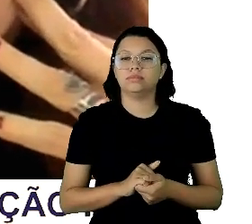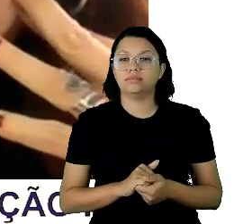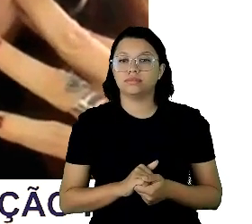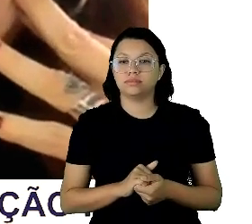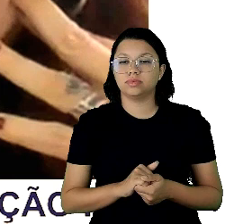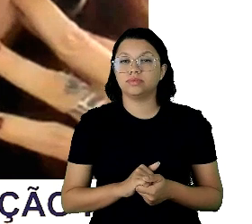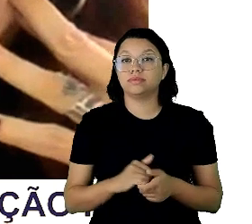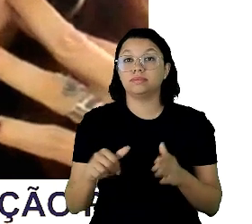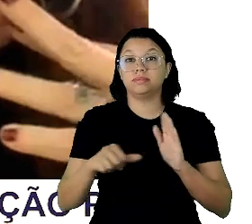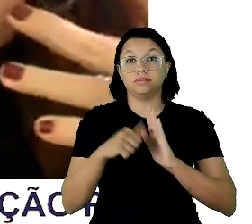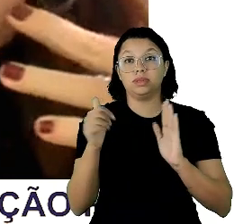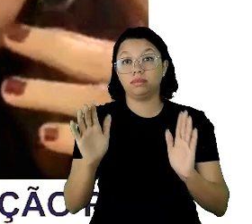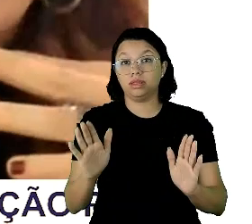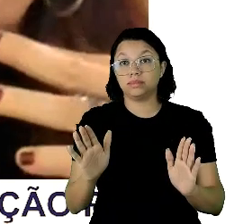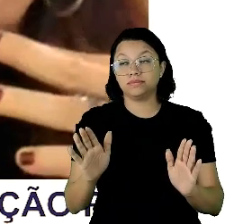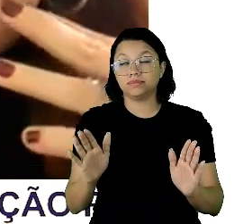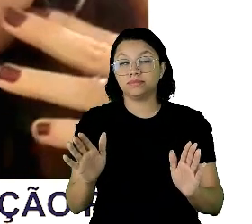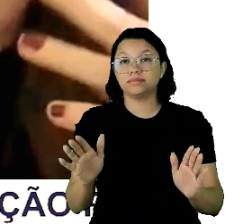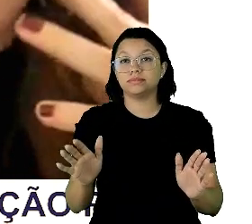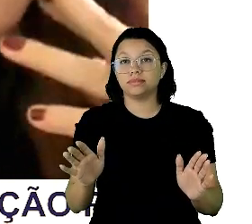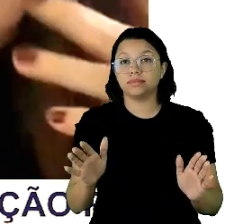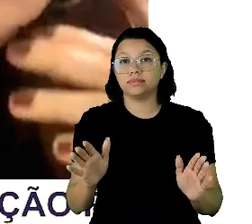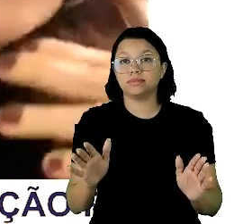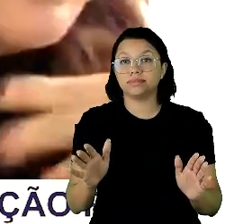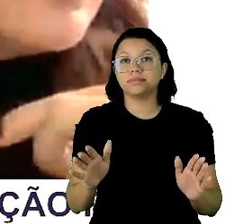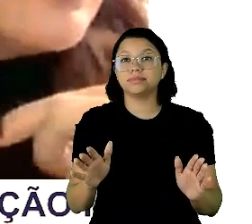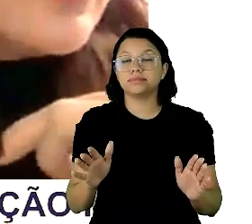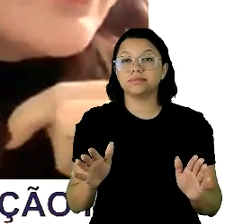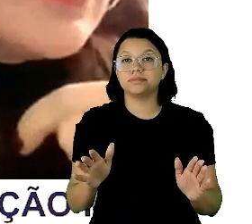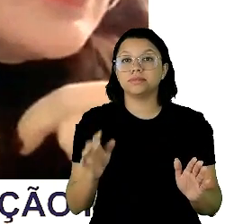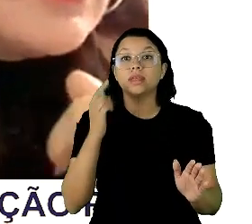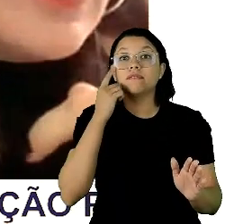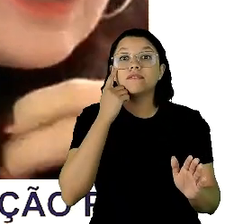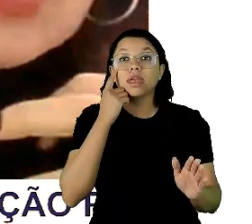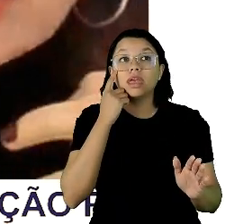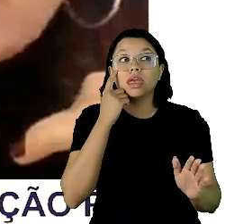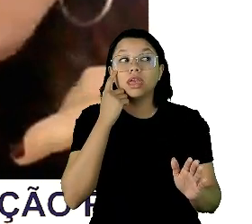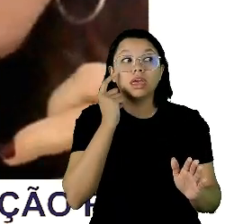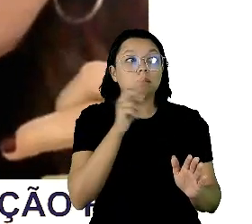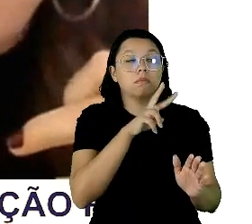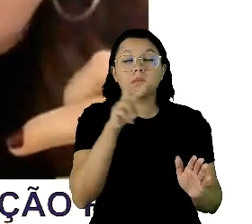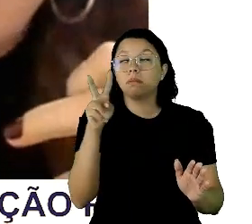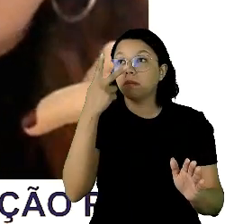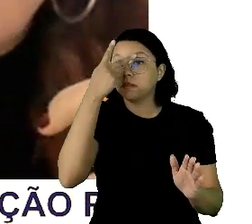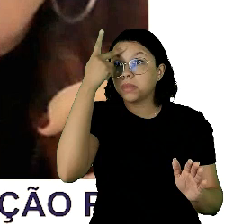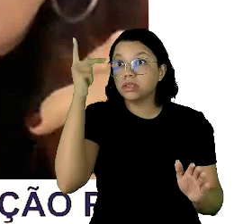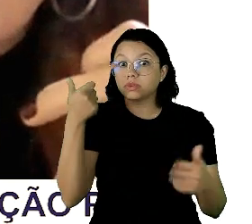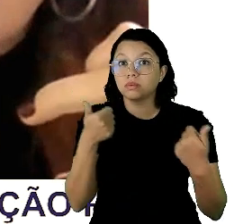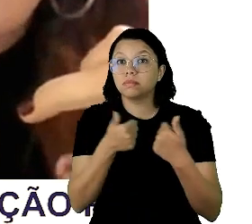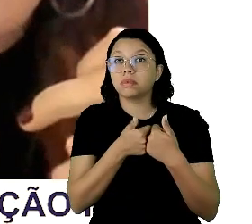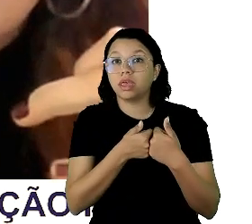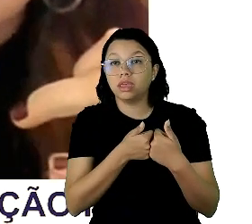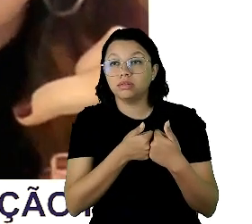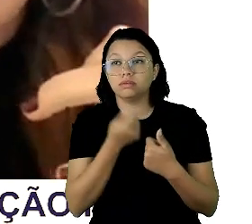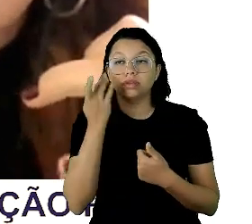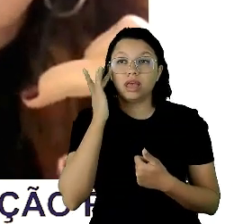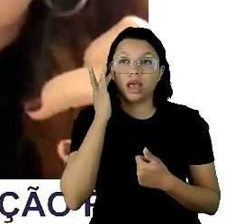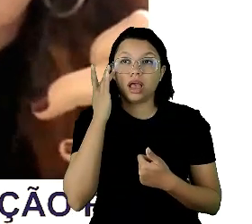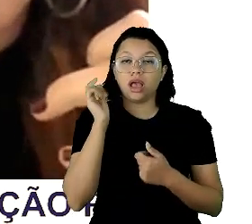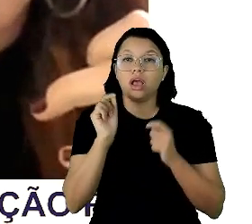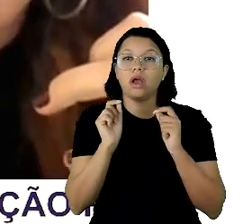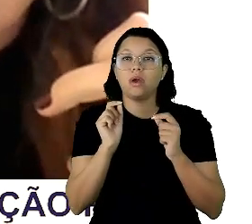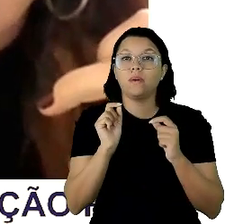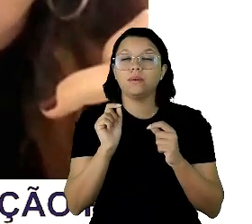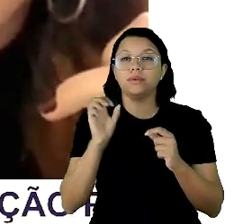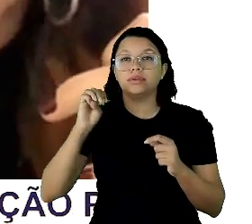tem que ver quem está perto, né? Acho que o que aquela menina Mariana fez no ônibus